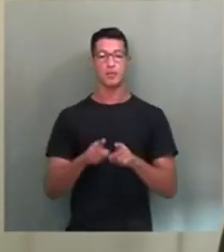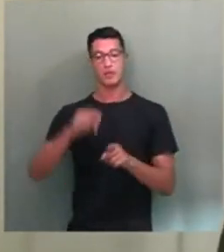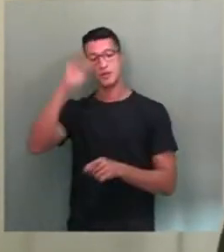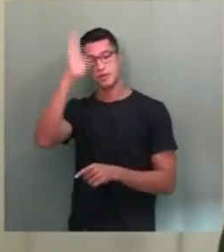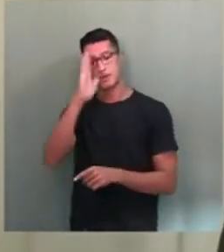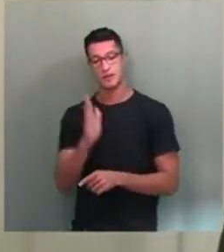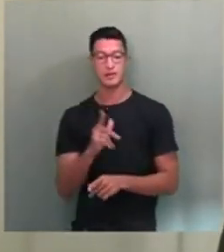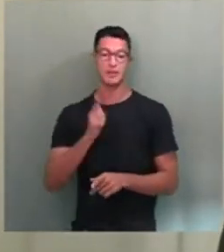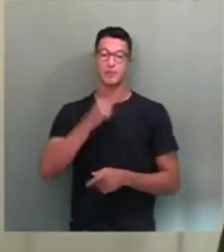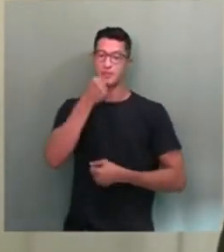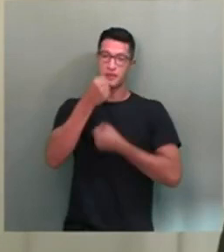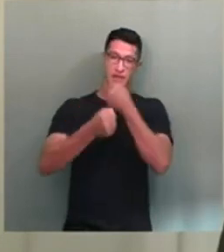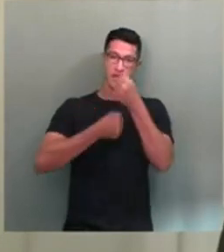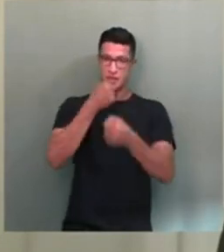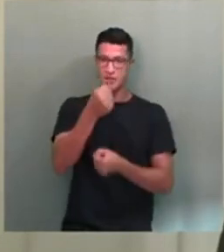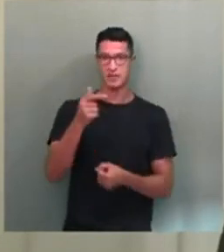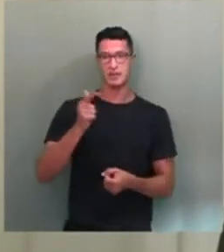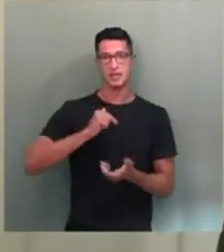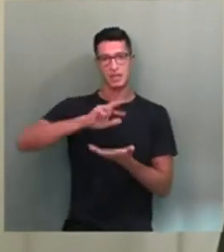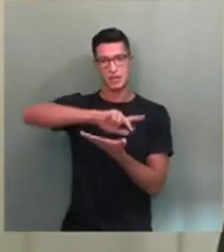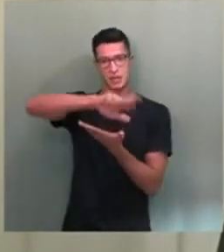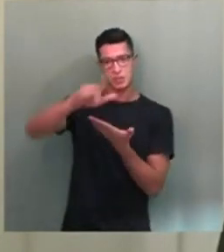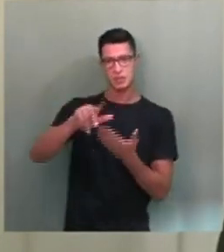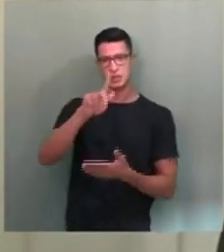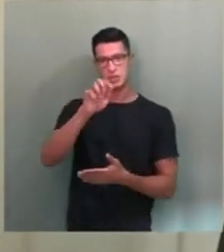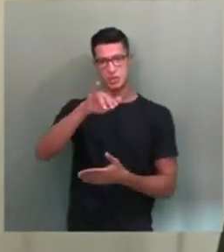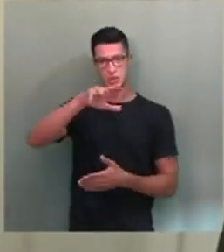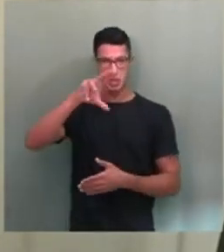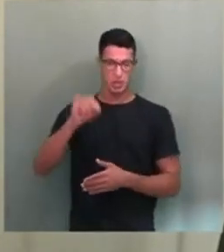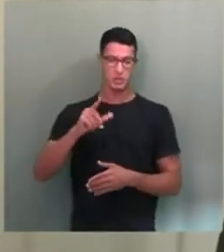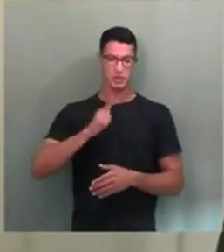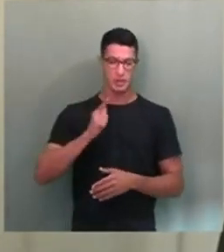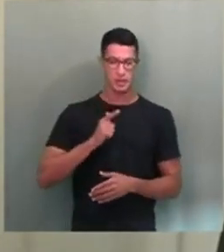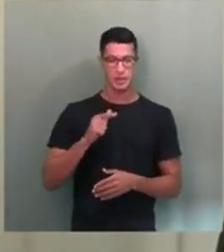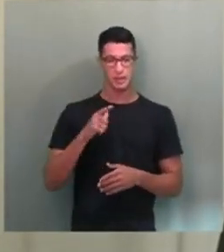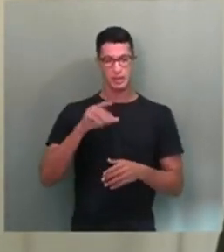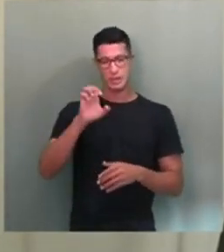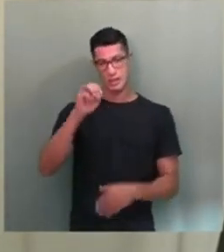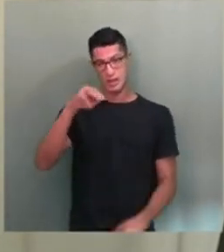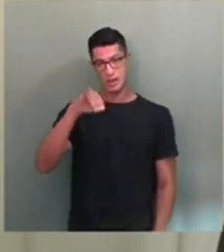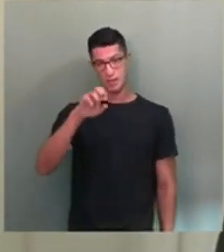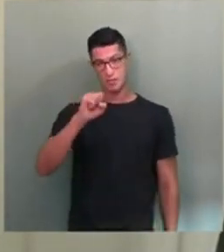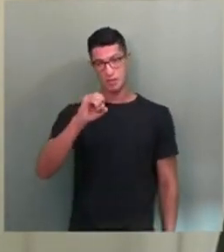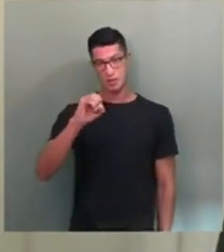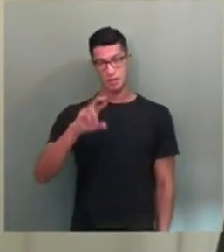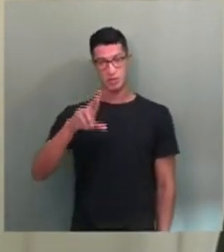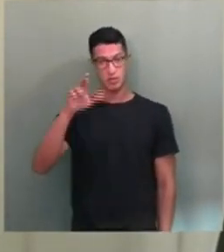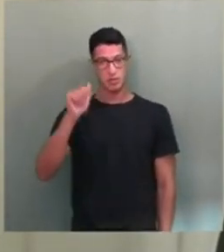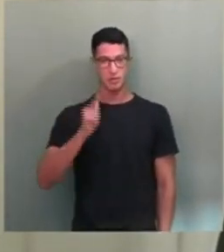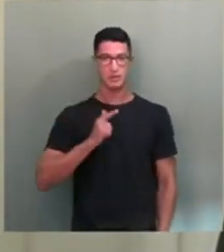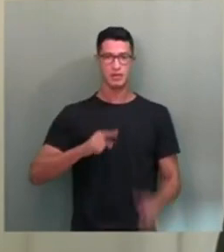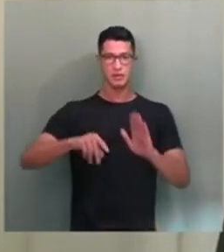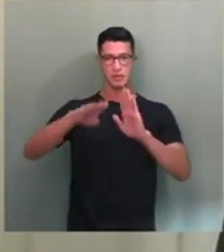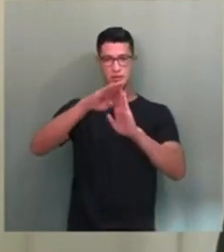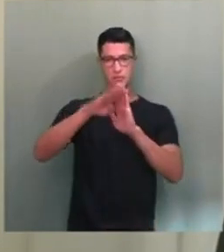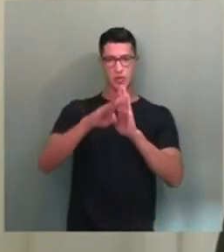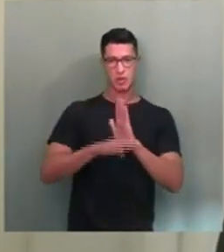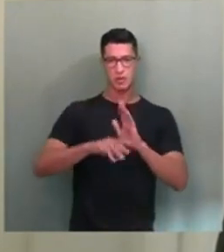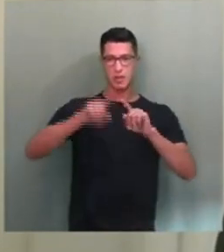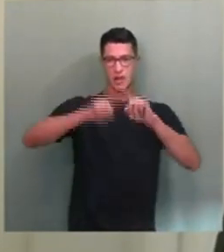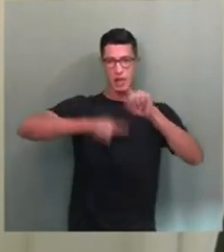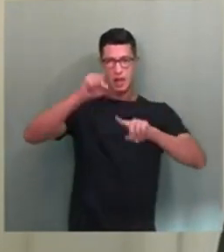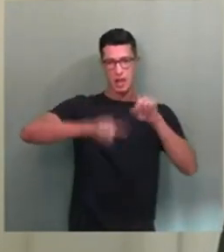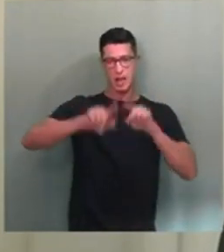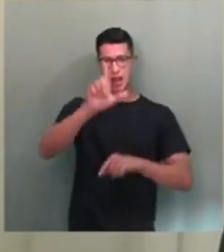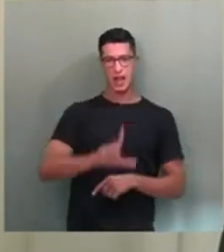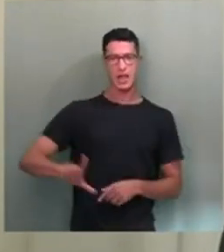inclui entrevistas com artistas de todos os gêneros. E a emissora produz documentários e programas literários com